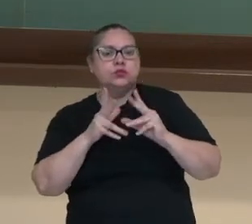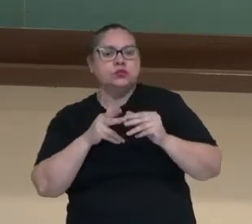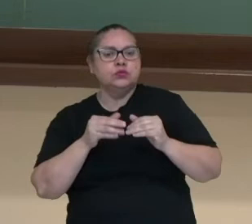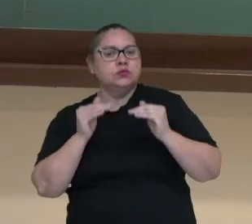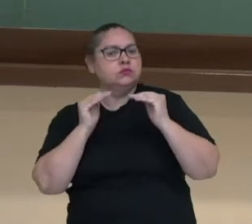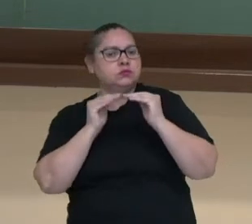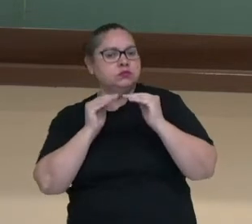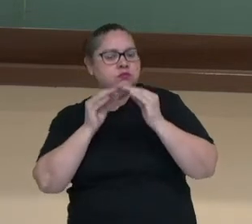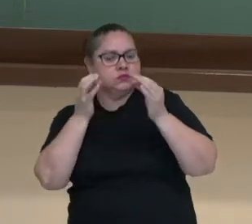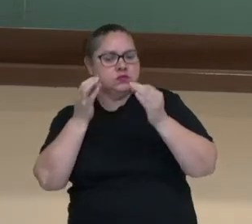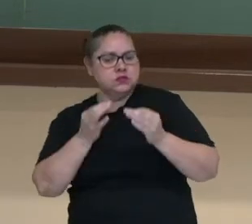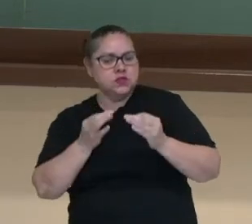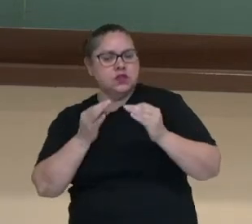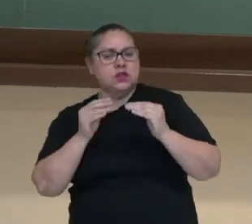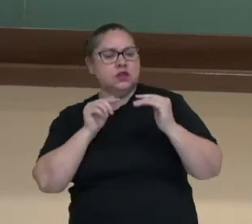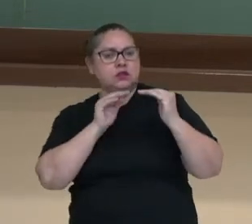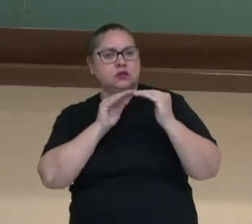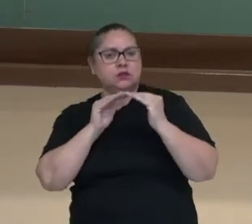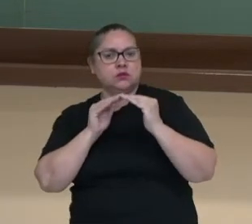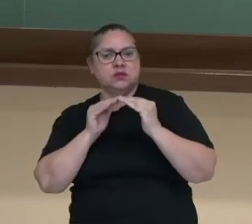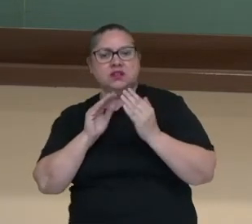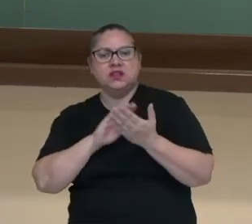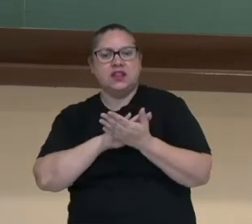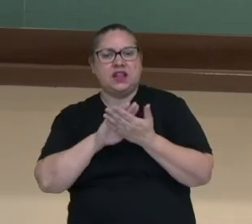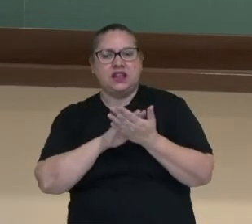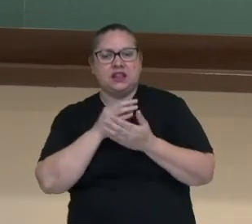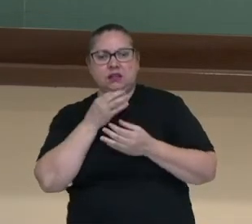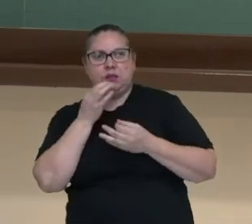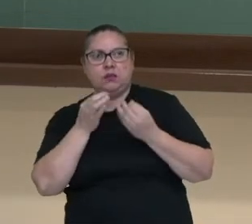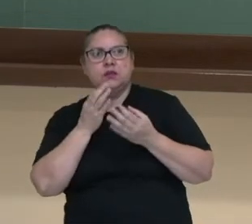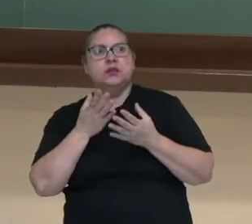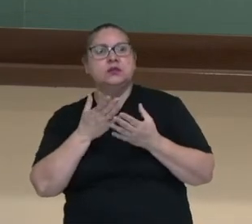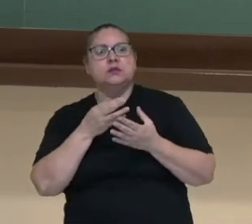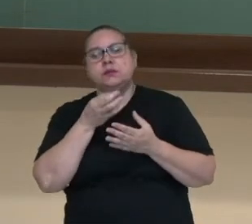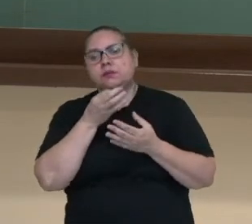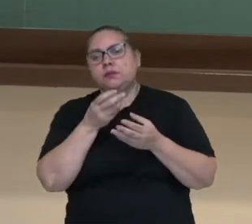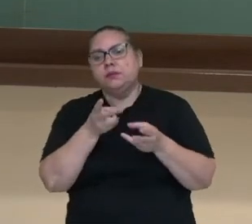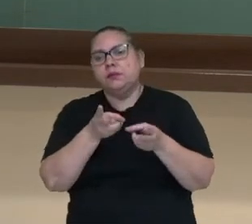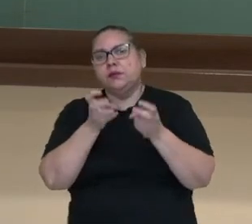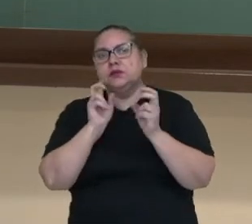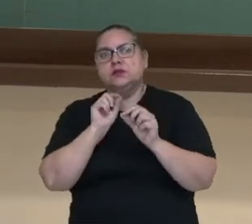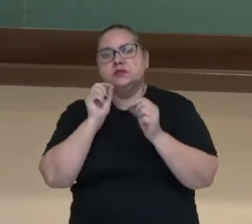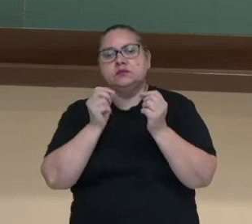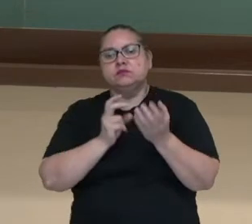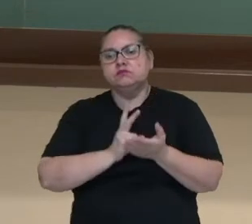concordância correta, sem marcas de oralidade. Percebido